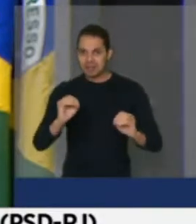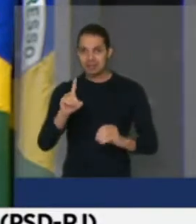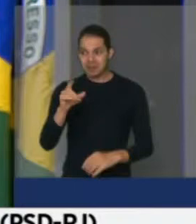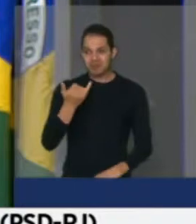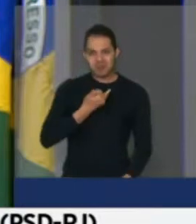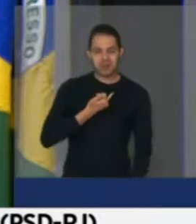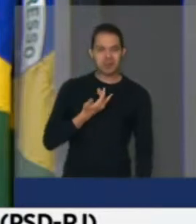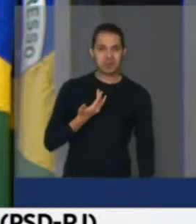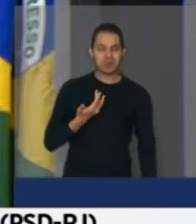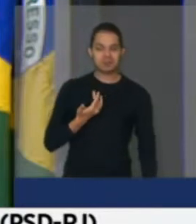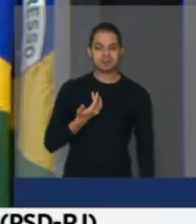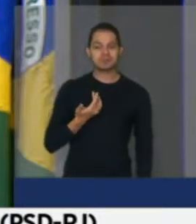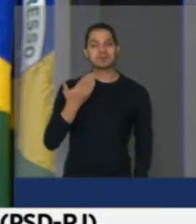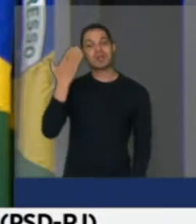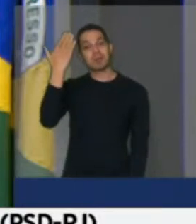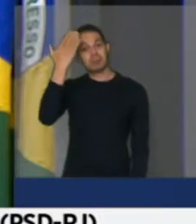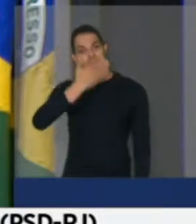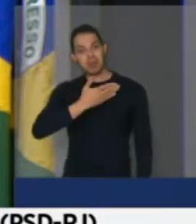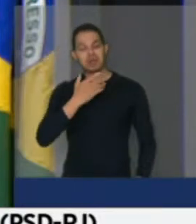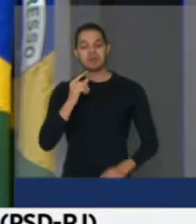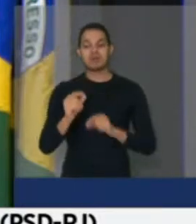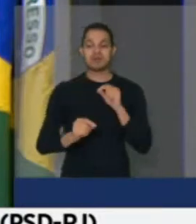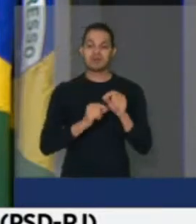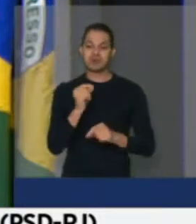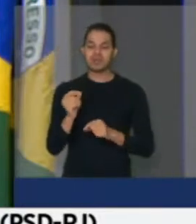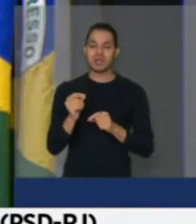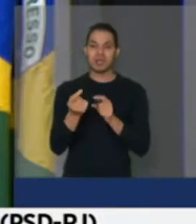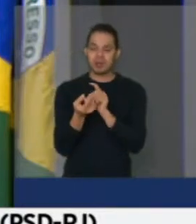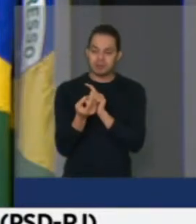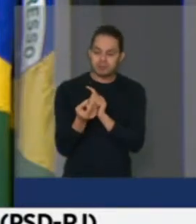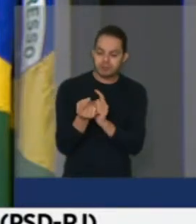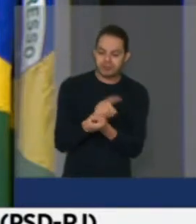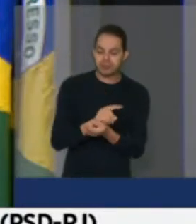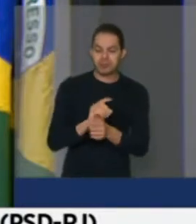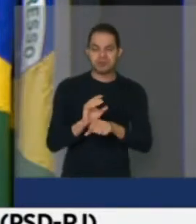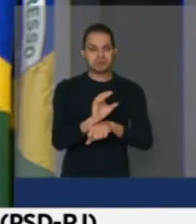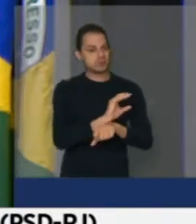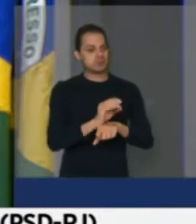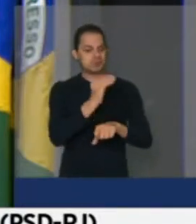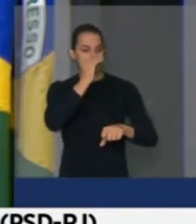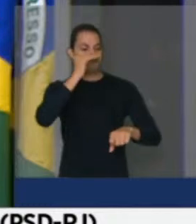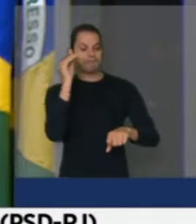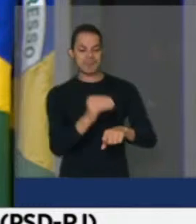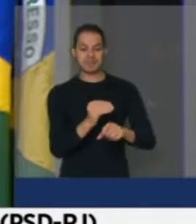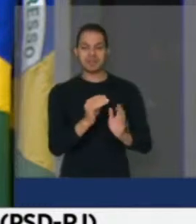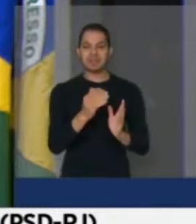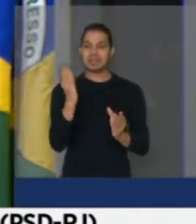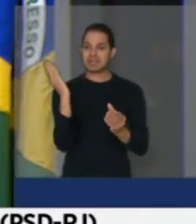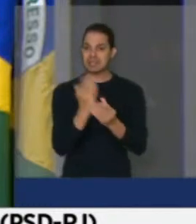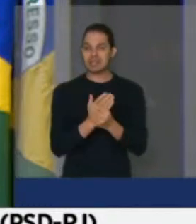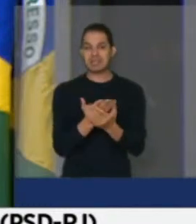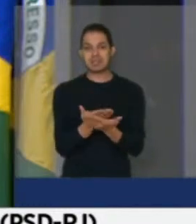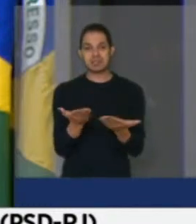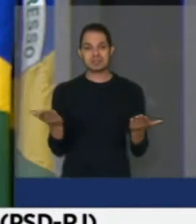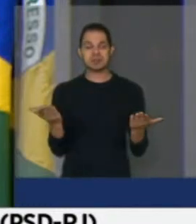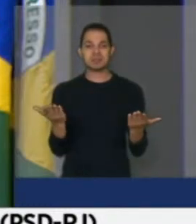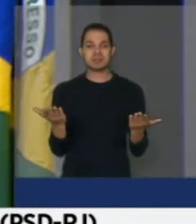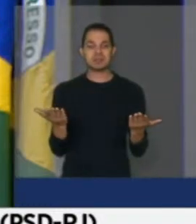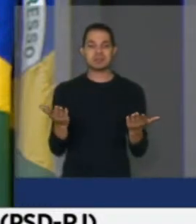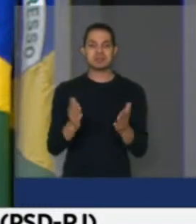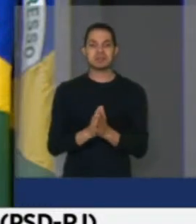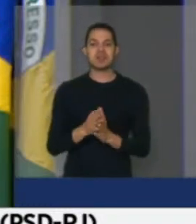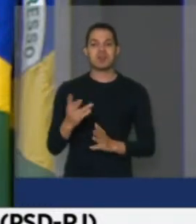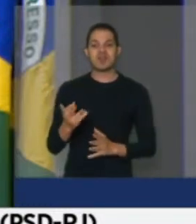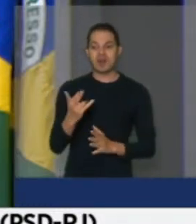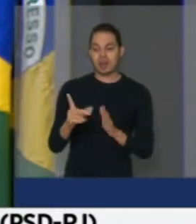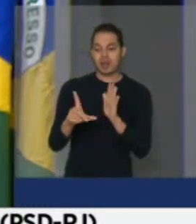E isso demonstra exatamente a inversão constitucional deste processo, a inversão de valores legais que não